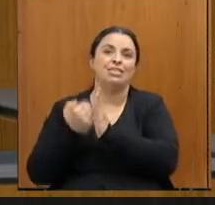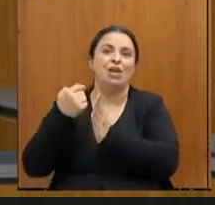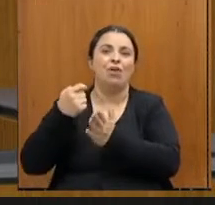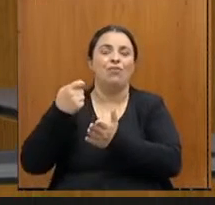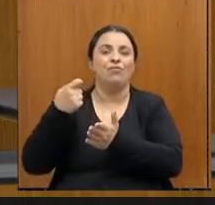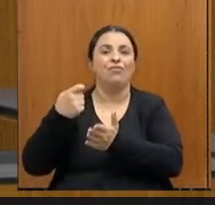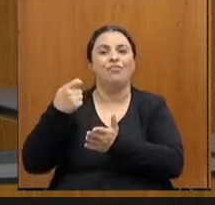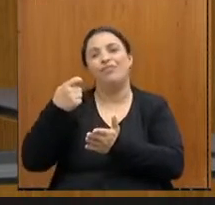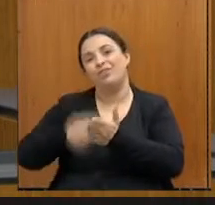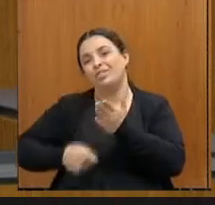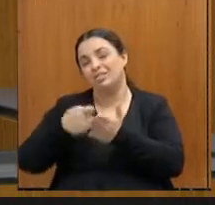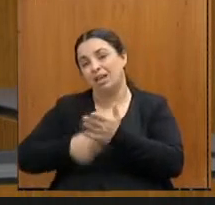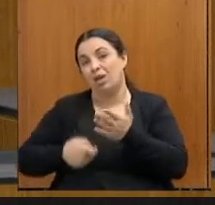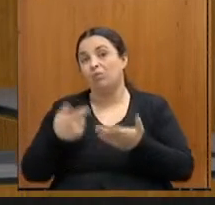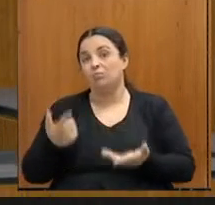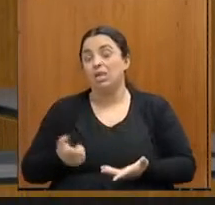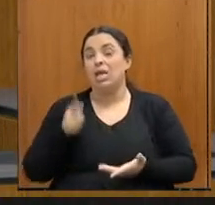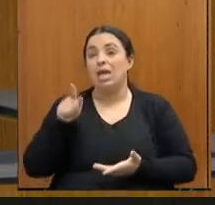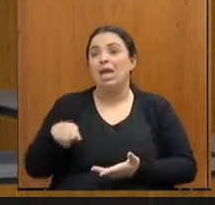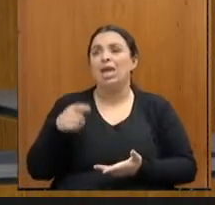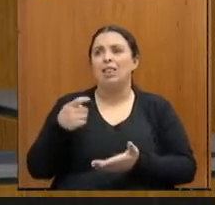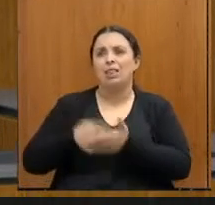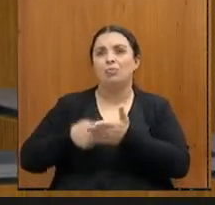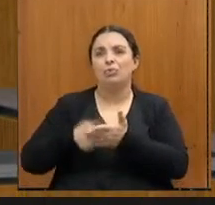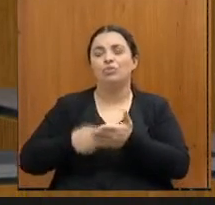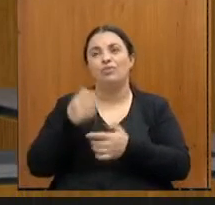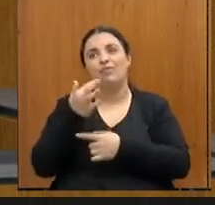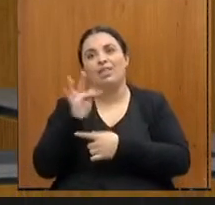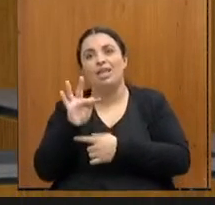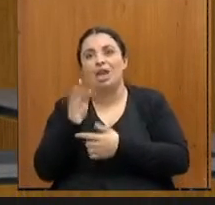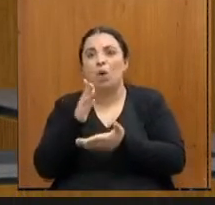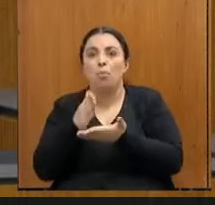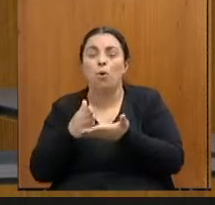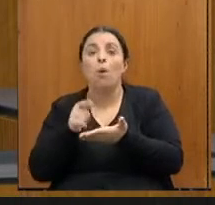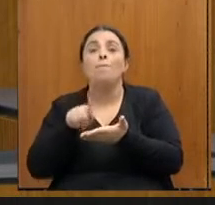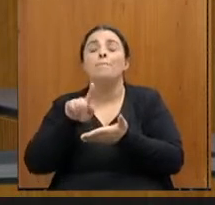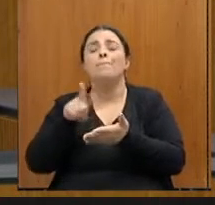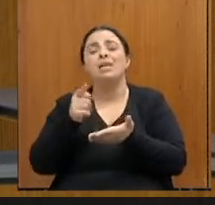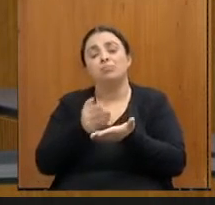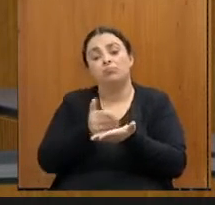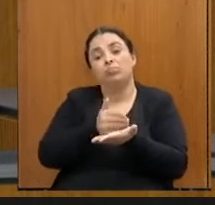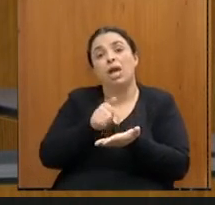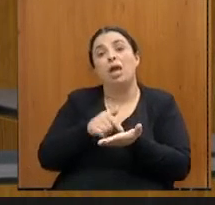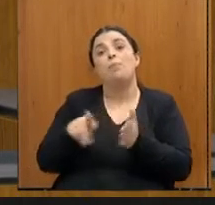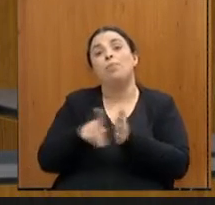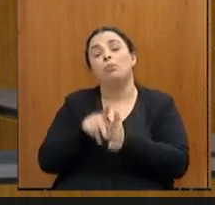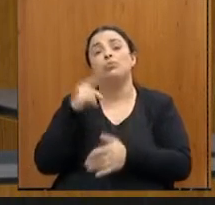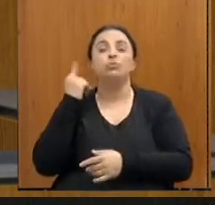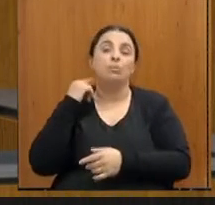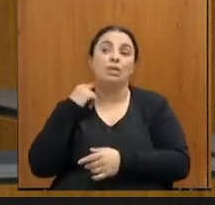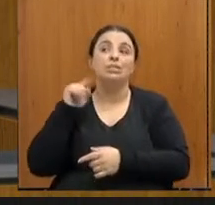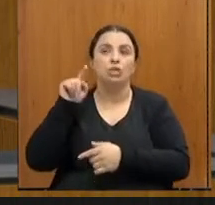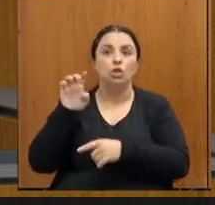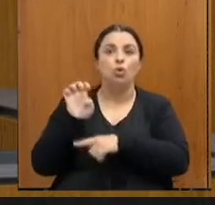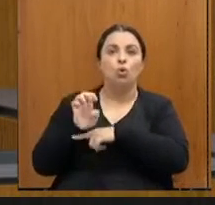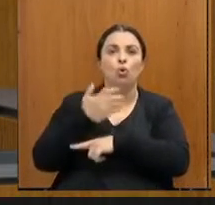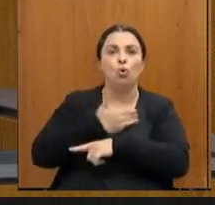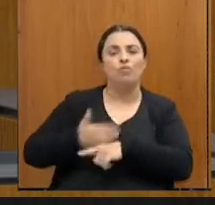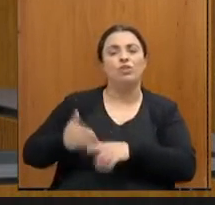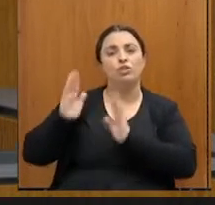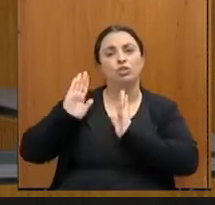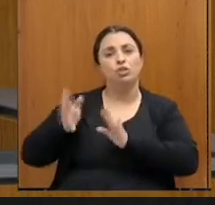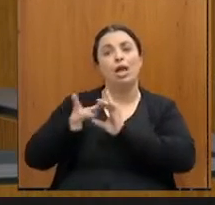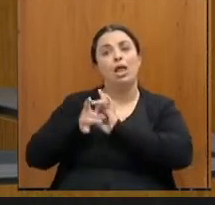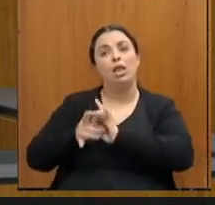isso refere a tribo tu és mais que uma parcela que é do governo de Minas então o governo já está autorizado de modo que a gente